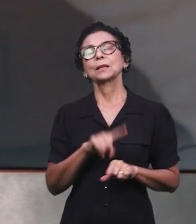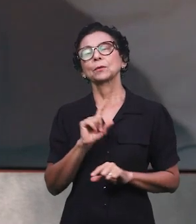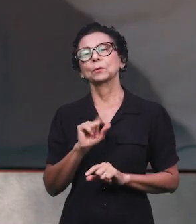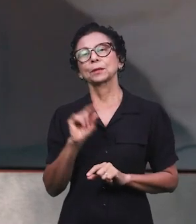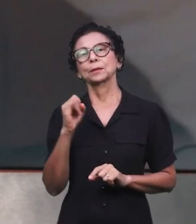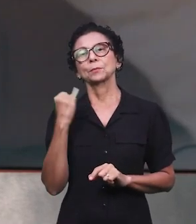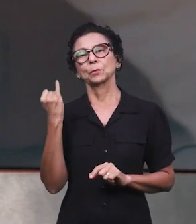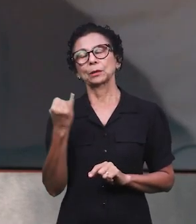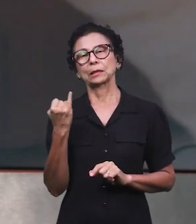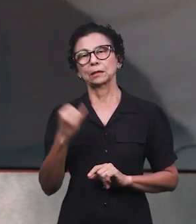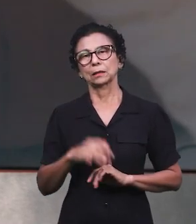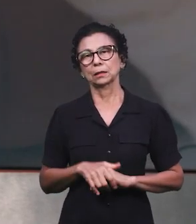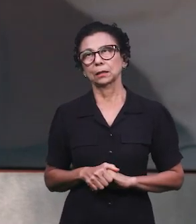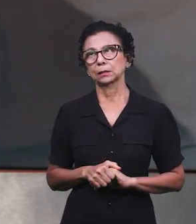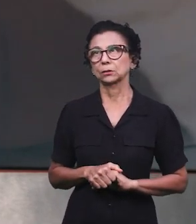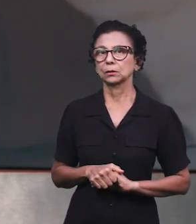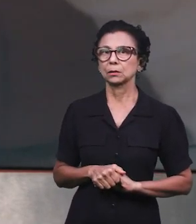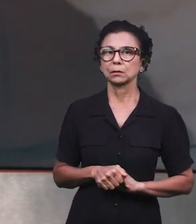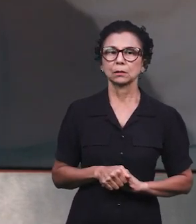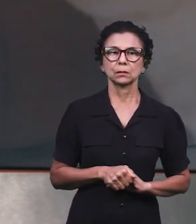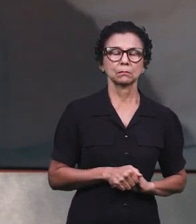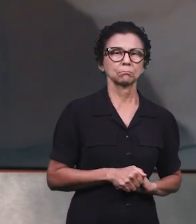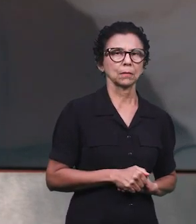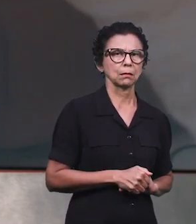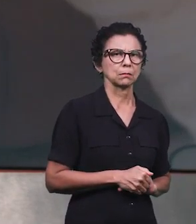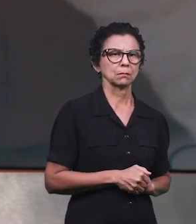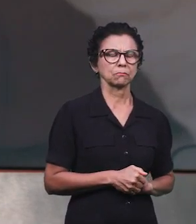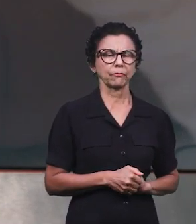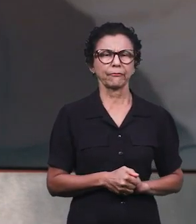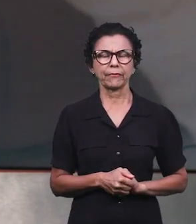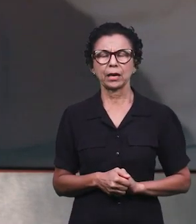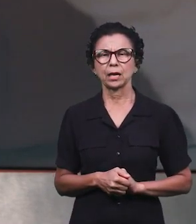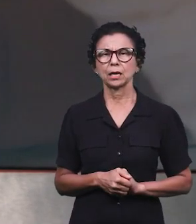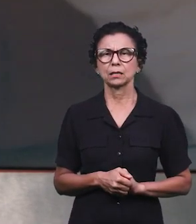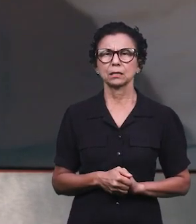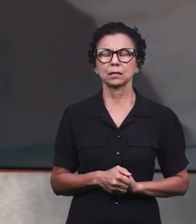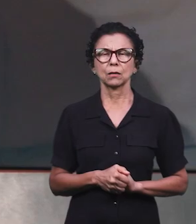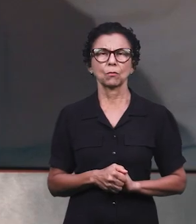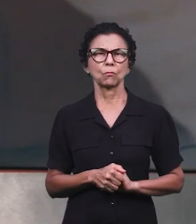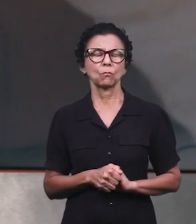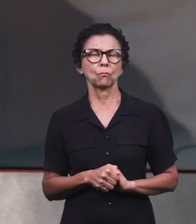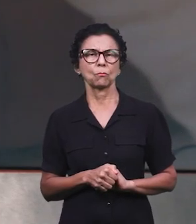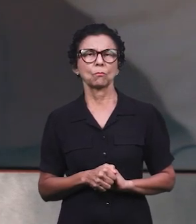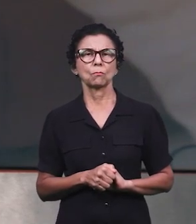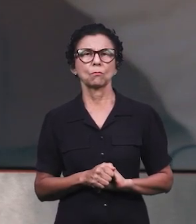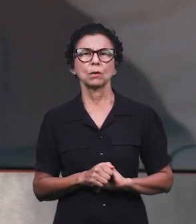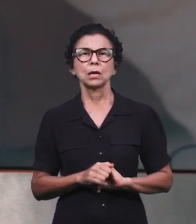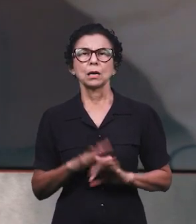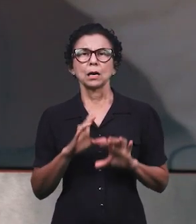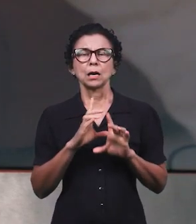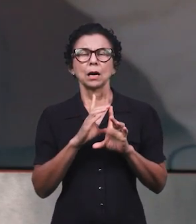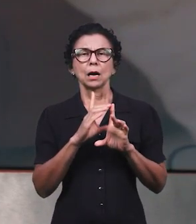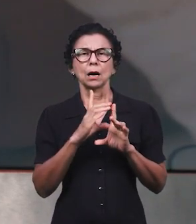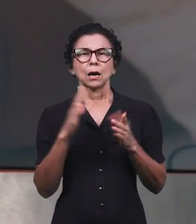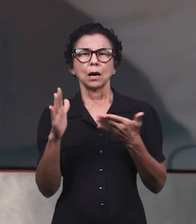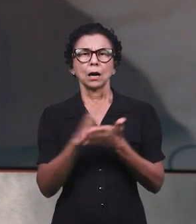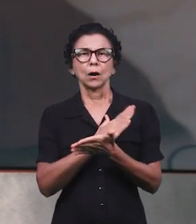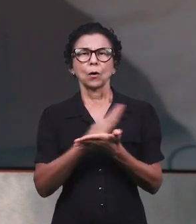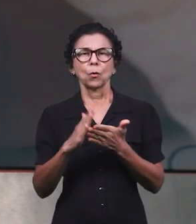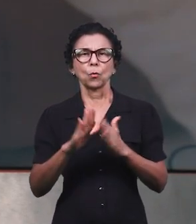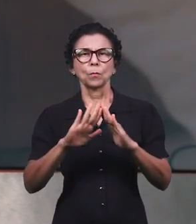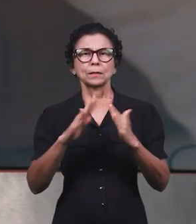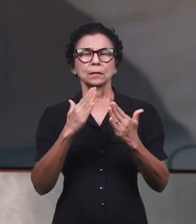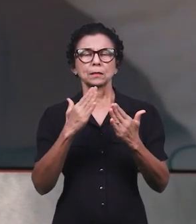né, especialmente os grandes portais de ensino para concursos hoje, né, às vezes eles focam mais nos